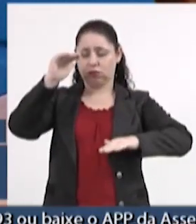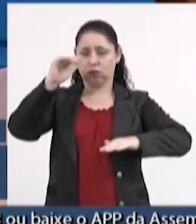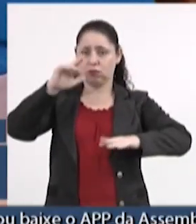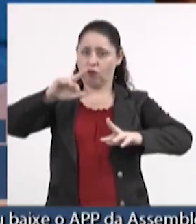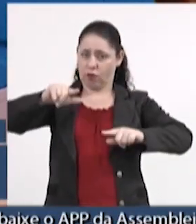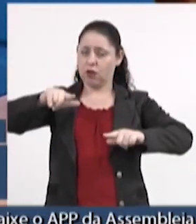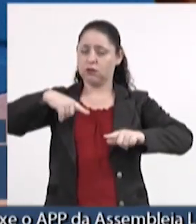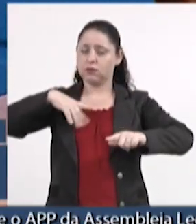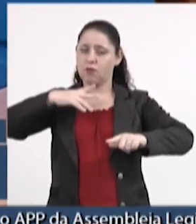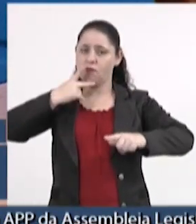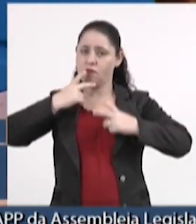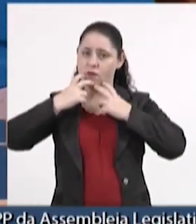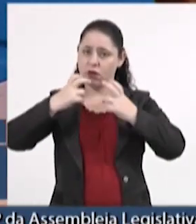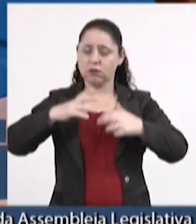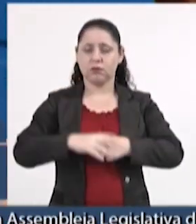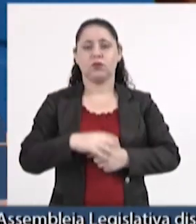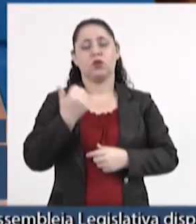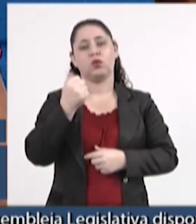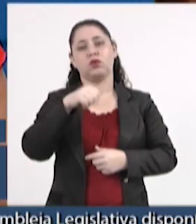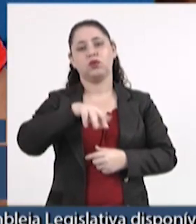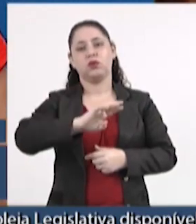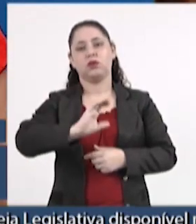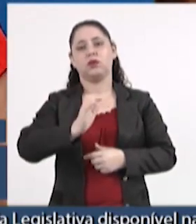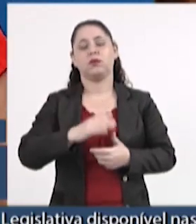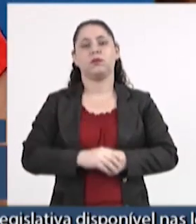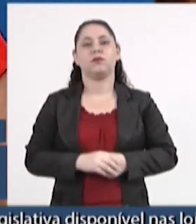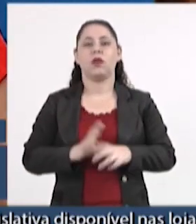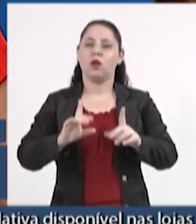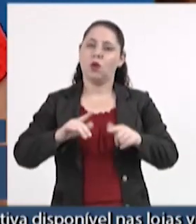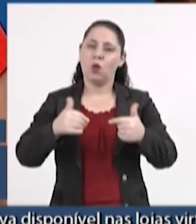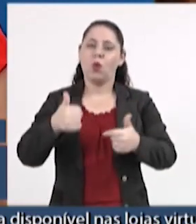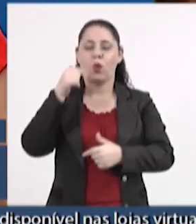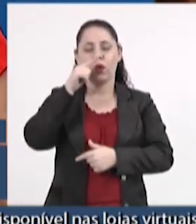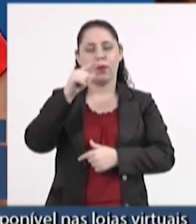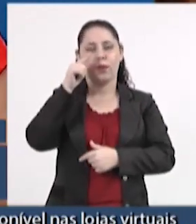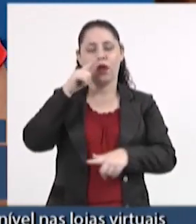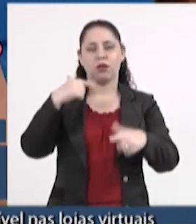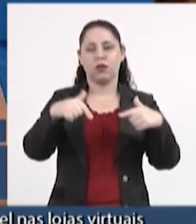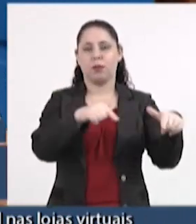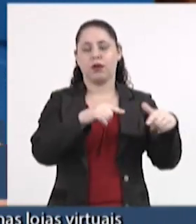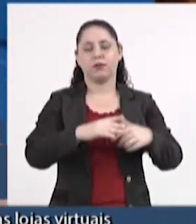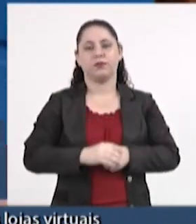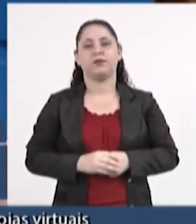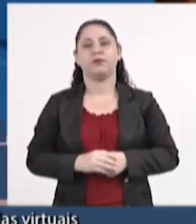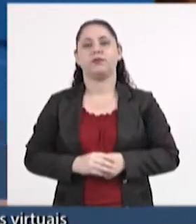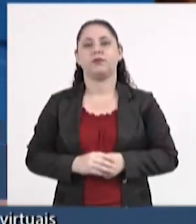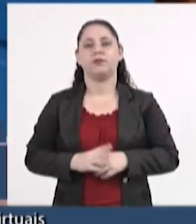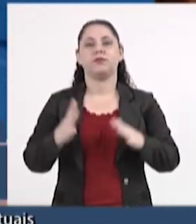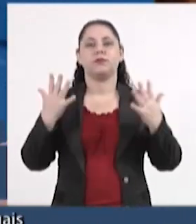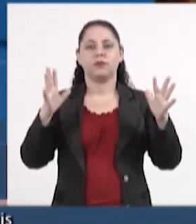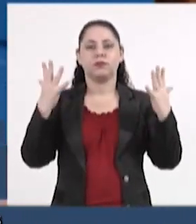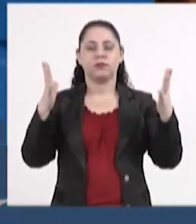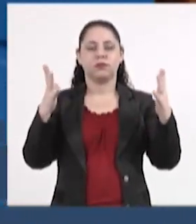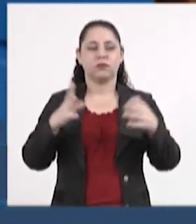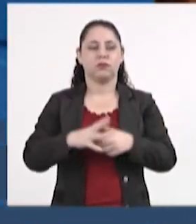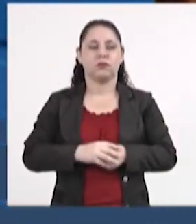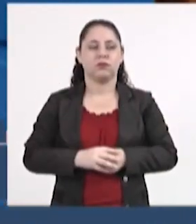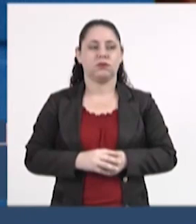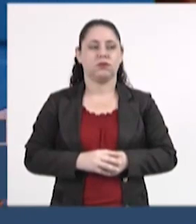desigualdades. Então, instituído o 8 de março, através das lutas das mulheres trabalhadoras.